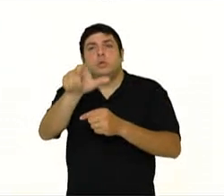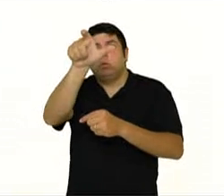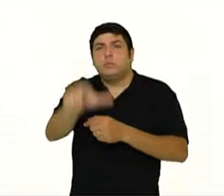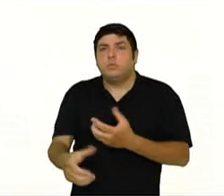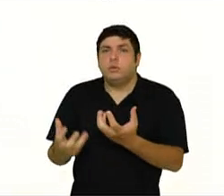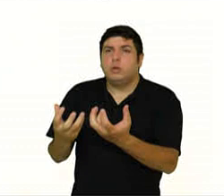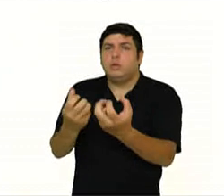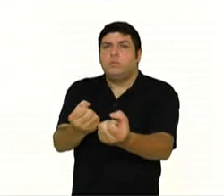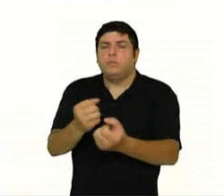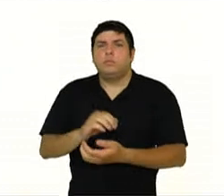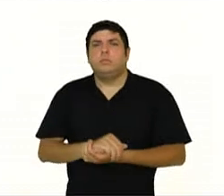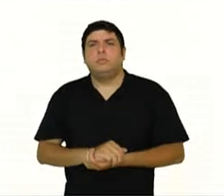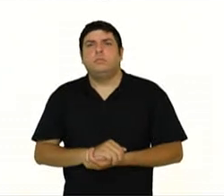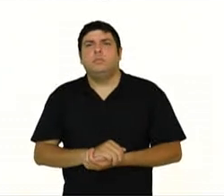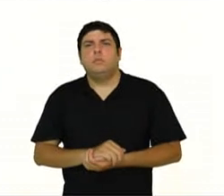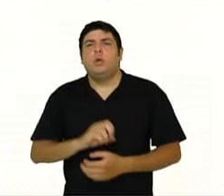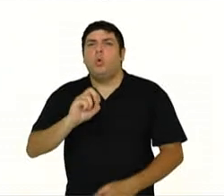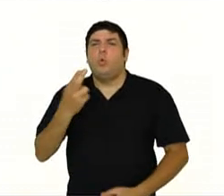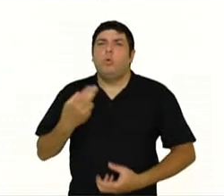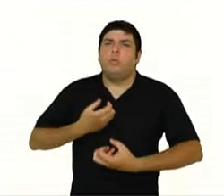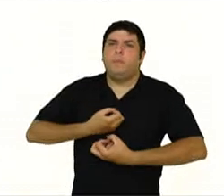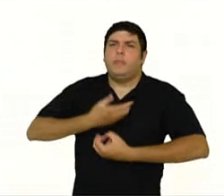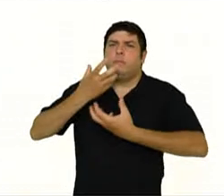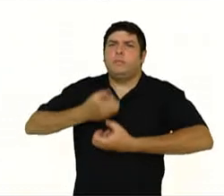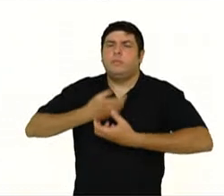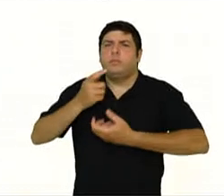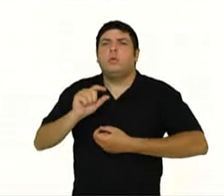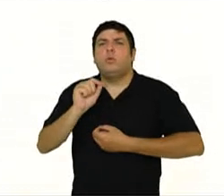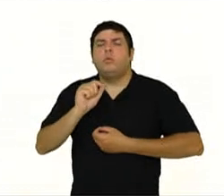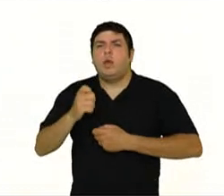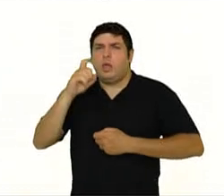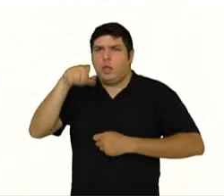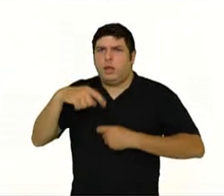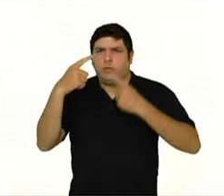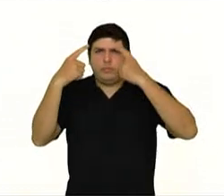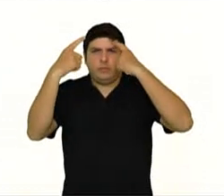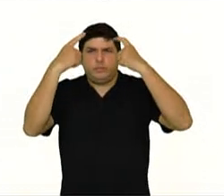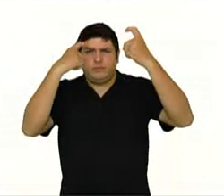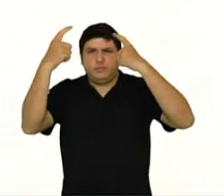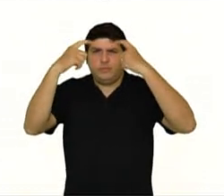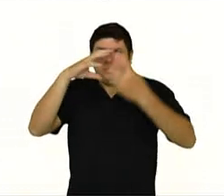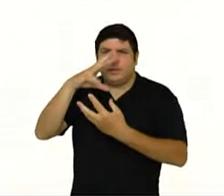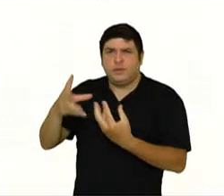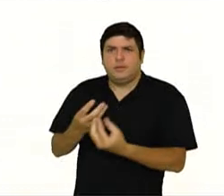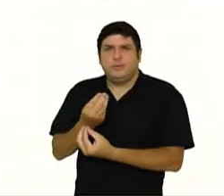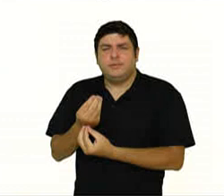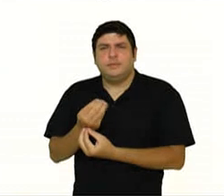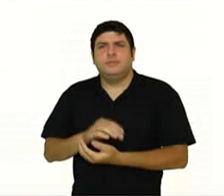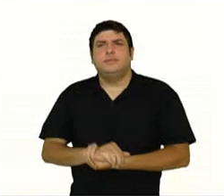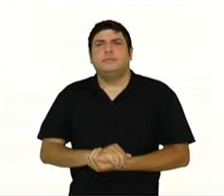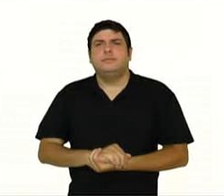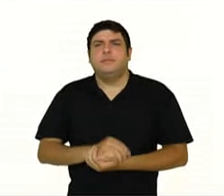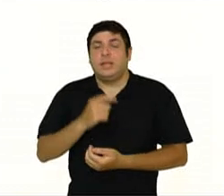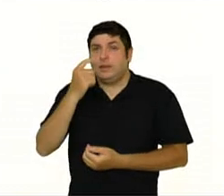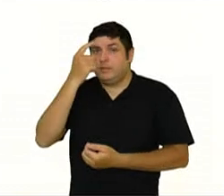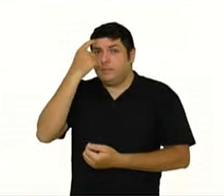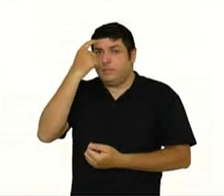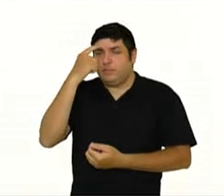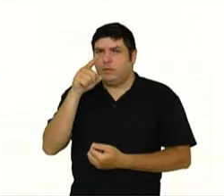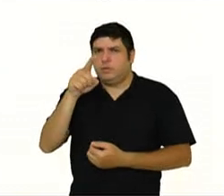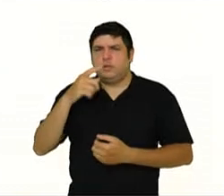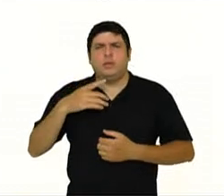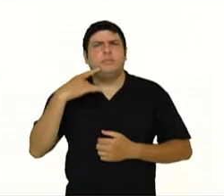Ou função poética, pois o foco está na criatividade artística. Vamos ver? Pensa aí bem,